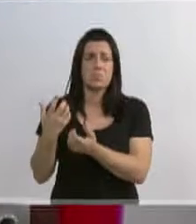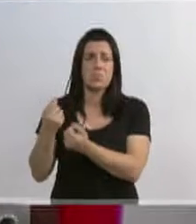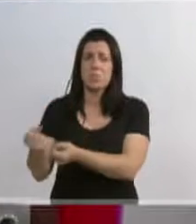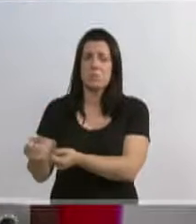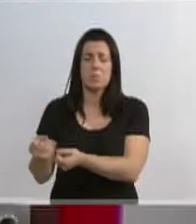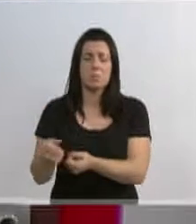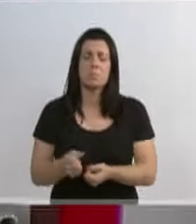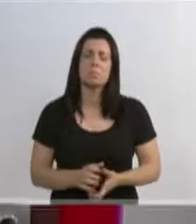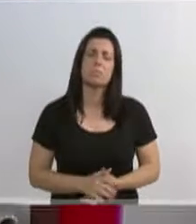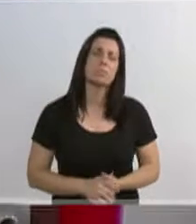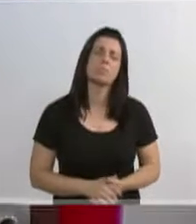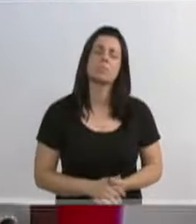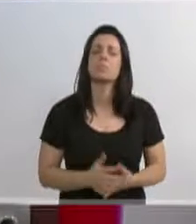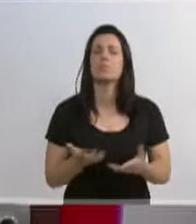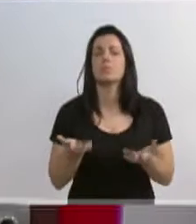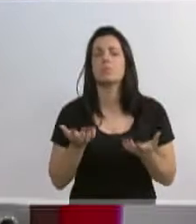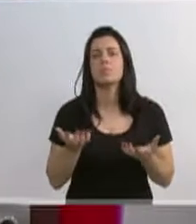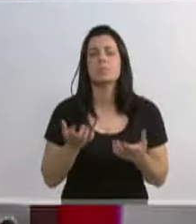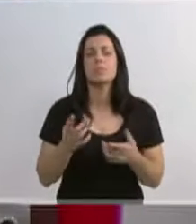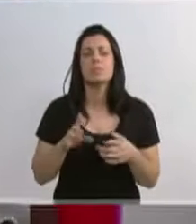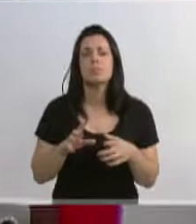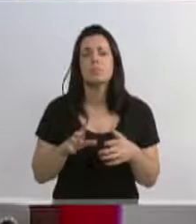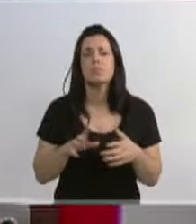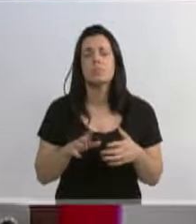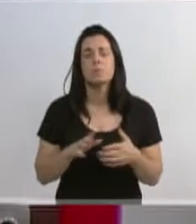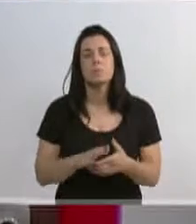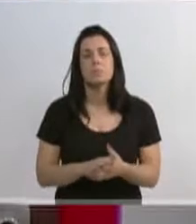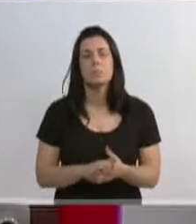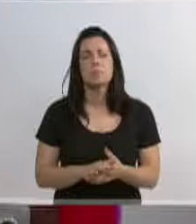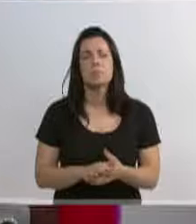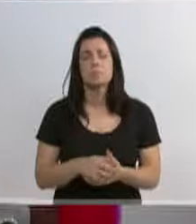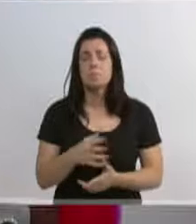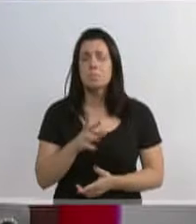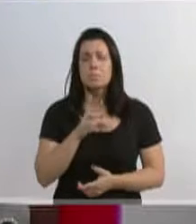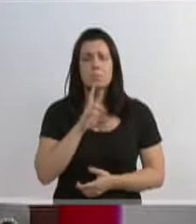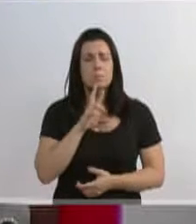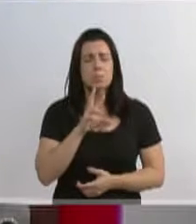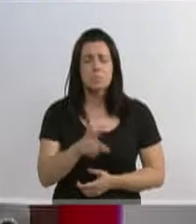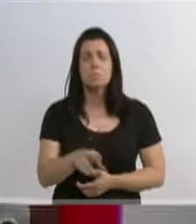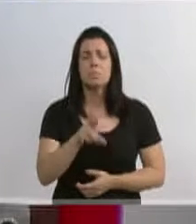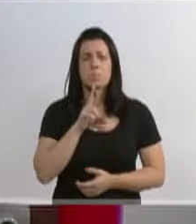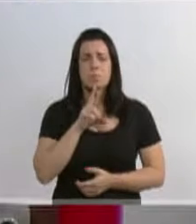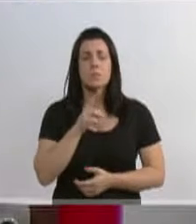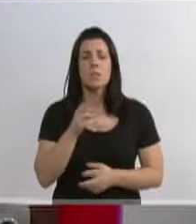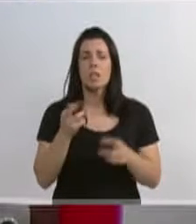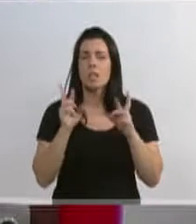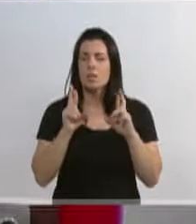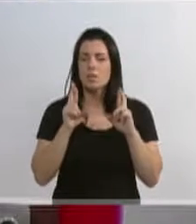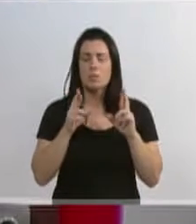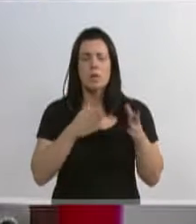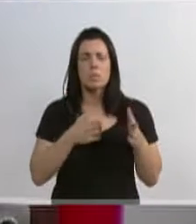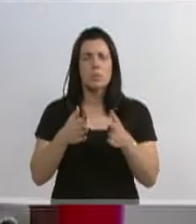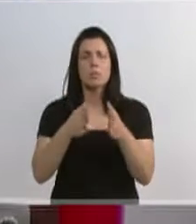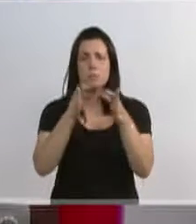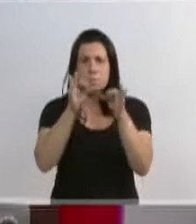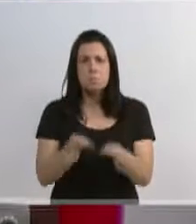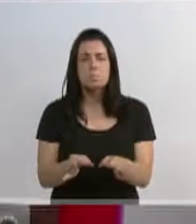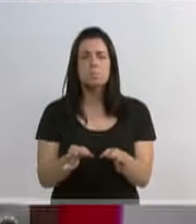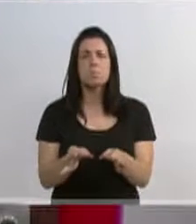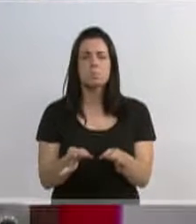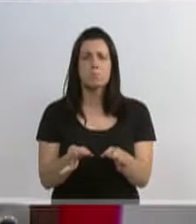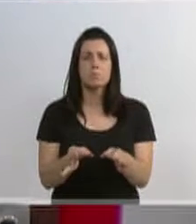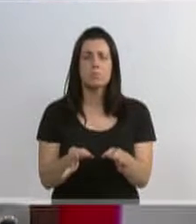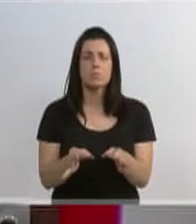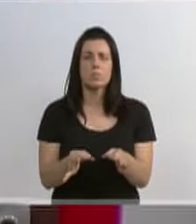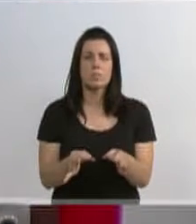apenas. E queremos, então, vereador Bruno, essa resposta, e espero que os encaminhamentos sejam dados,